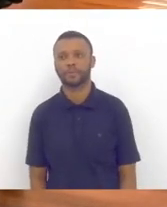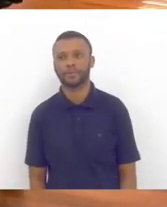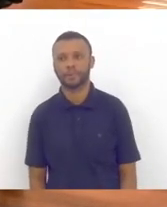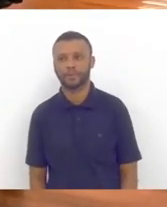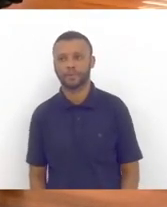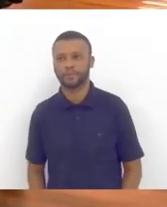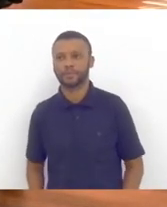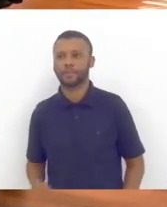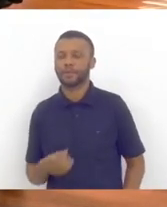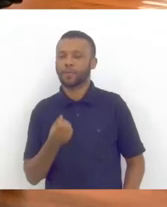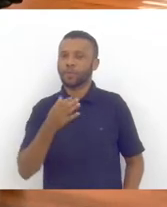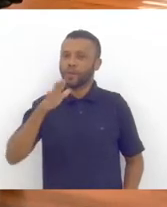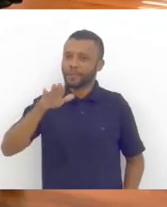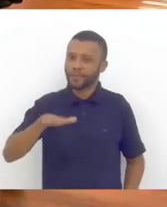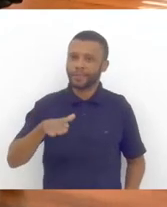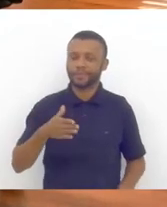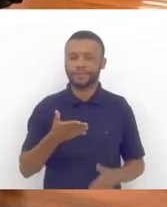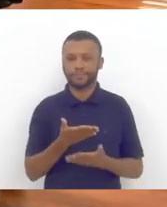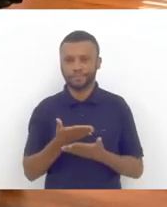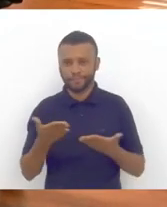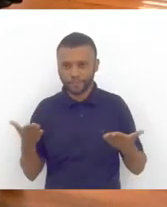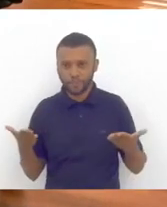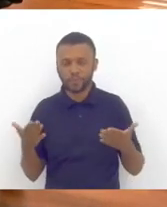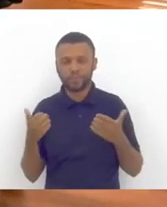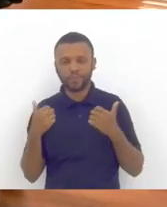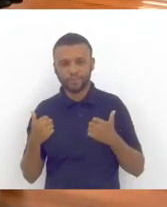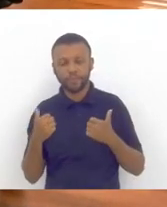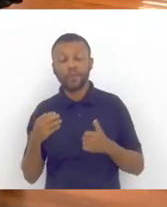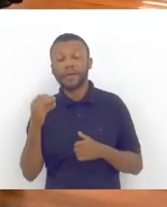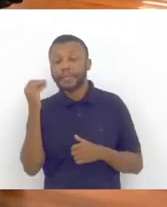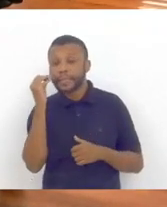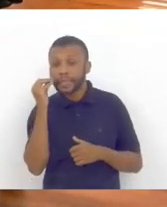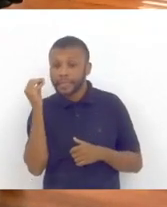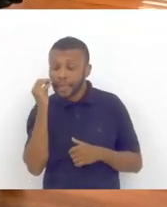Boa tarde a todos, todas e todos. Eu vou tentar aqui